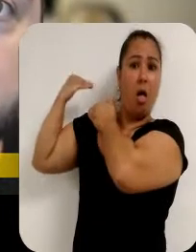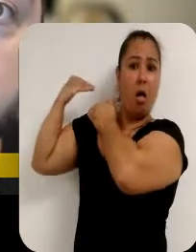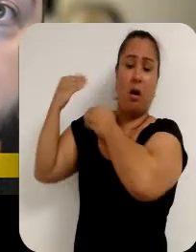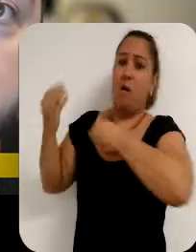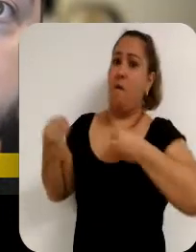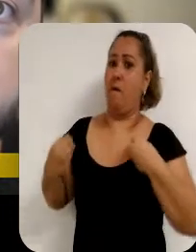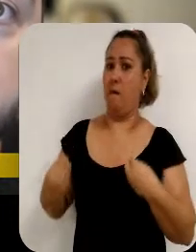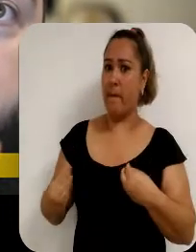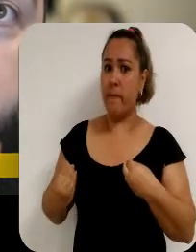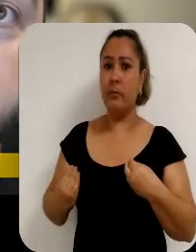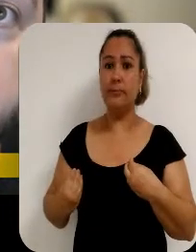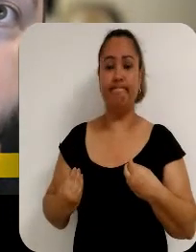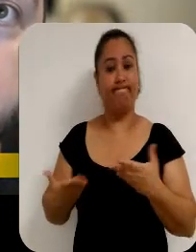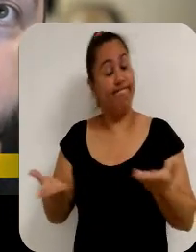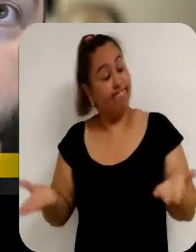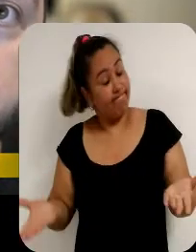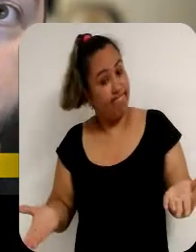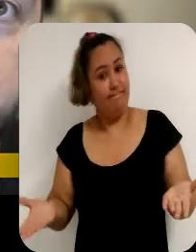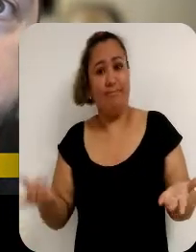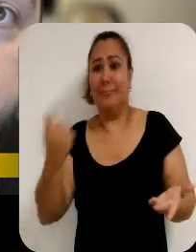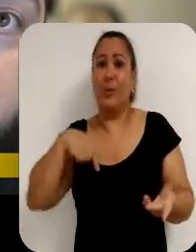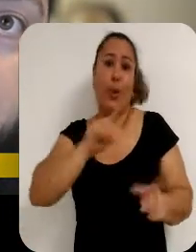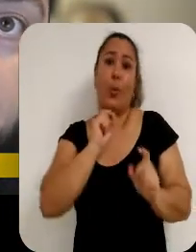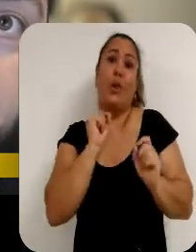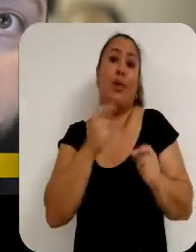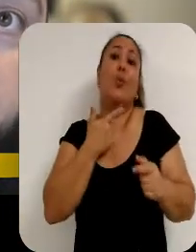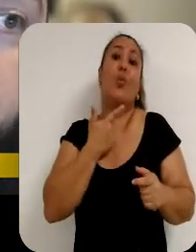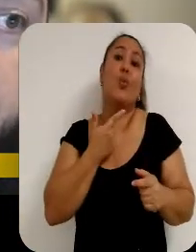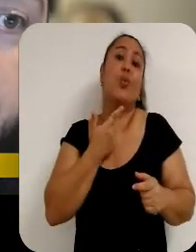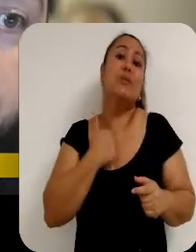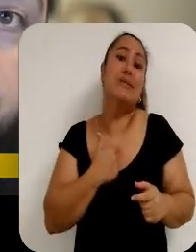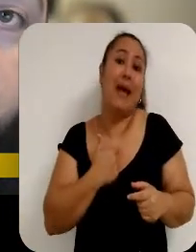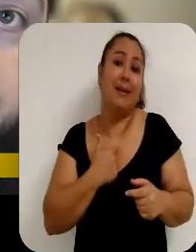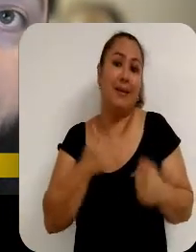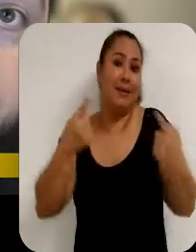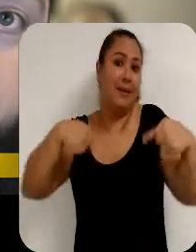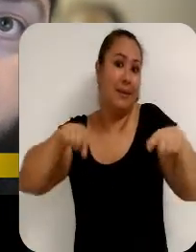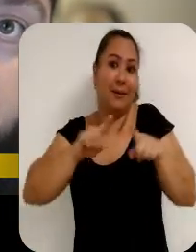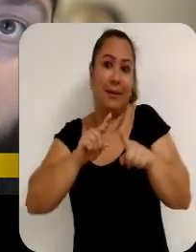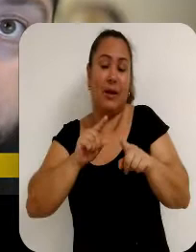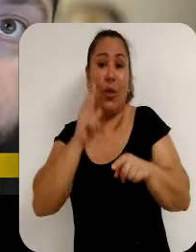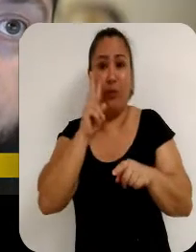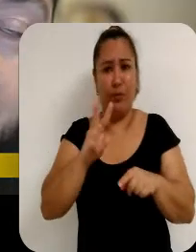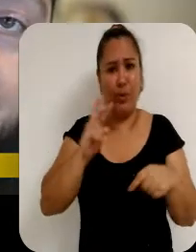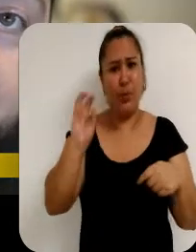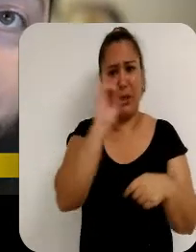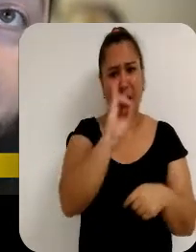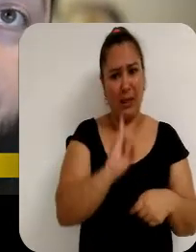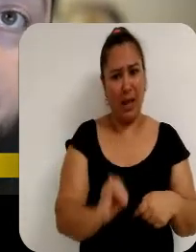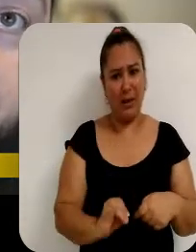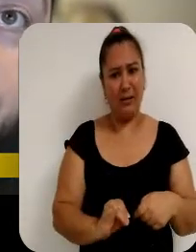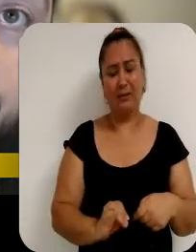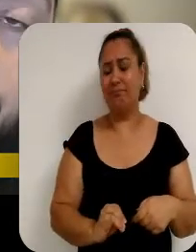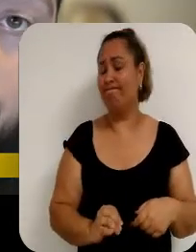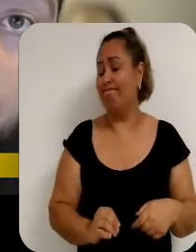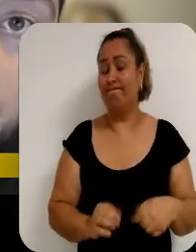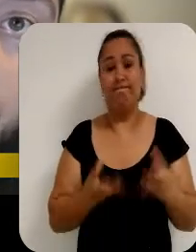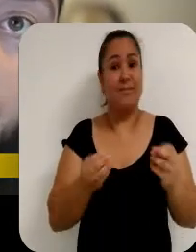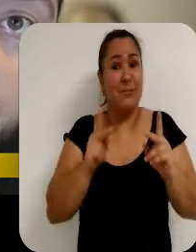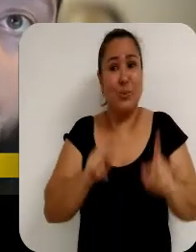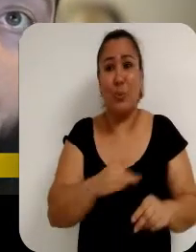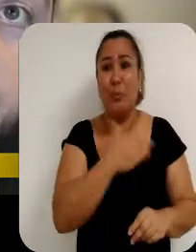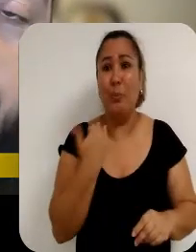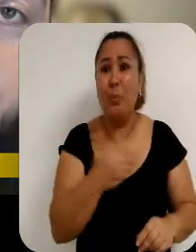Não é um cenário que eu gostaria. O que a gente viu na Itália são os corpos sendo transportados para serem cremados em outro